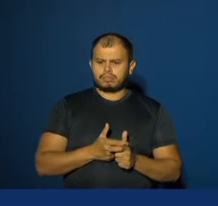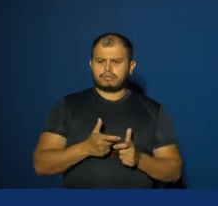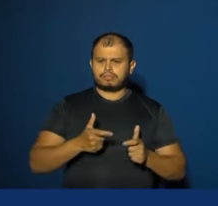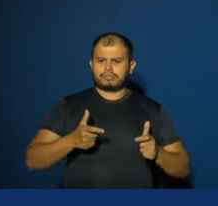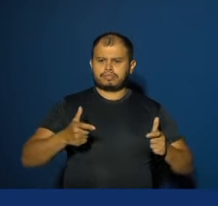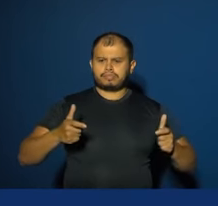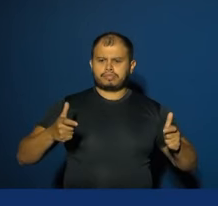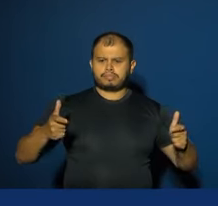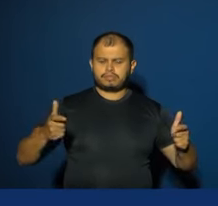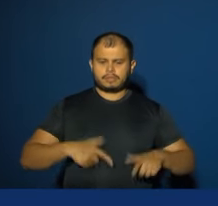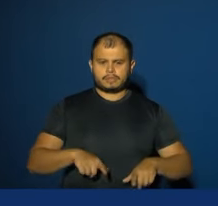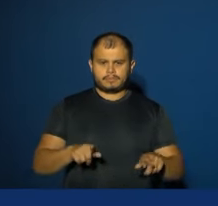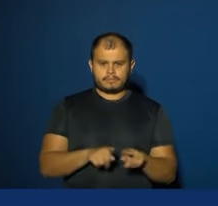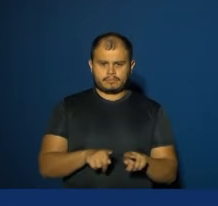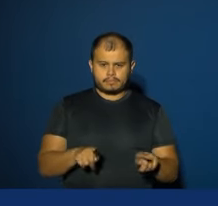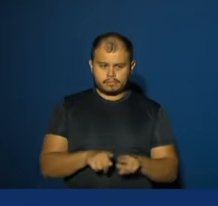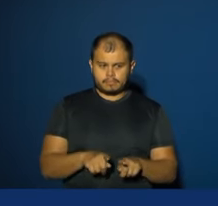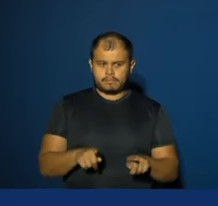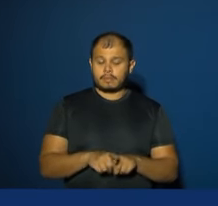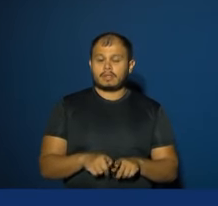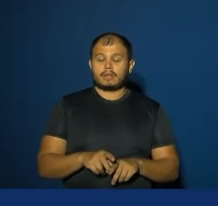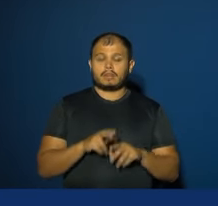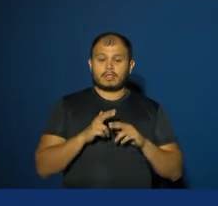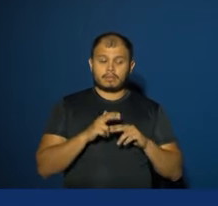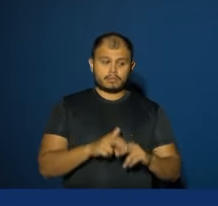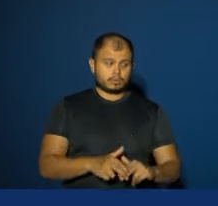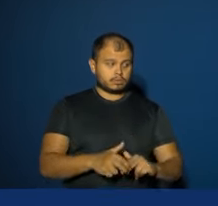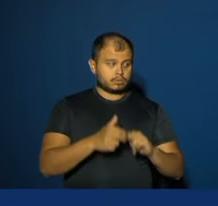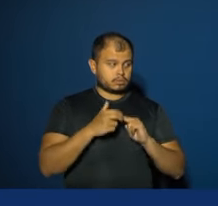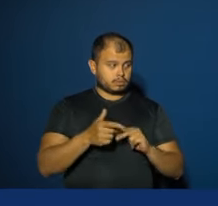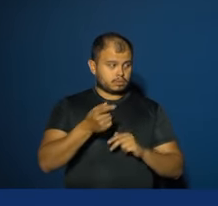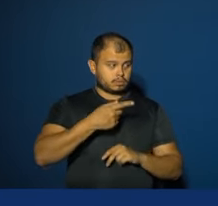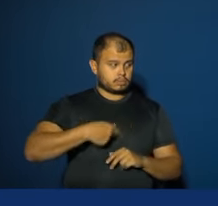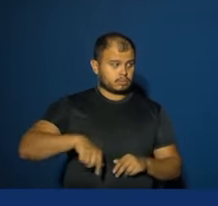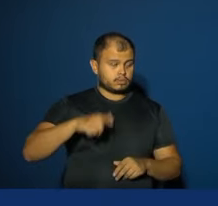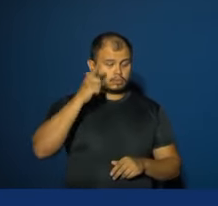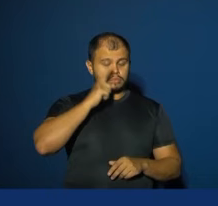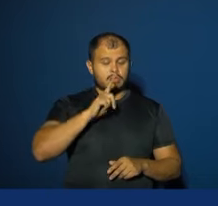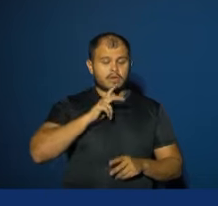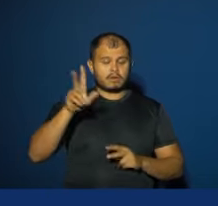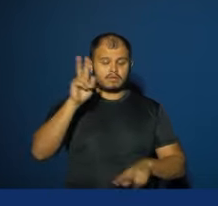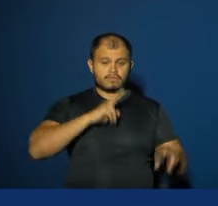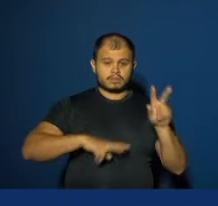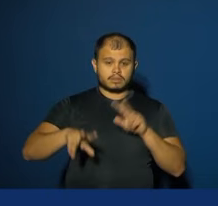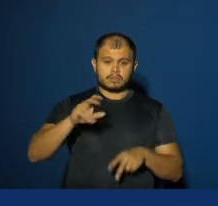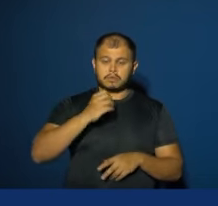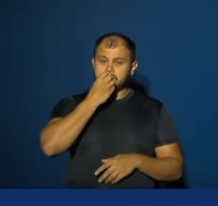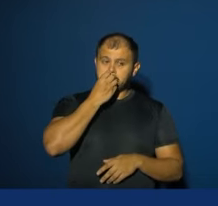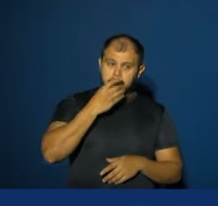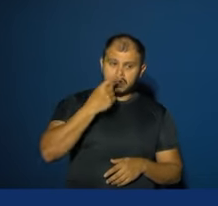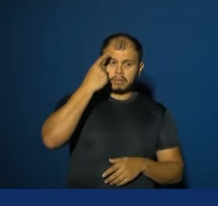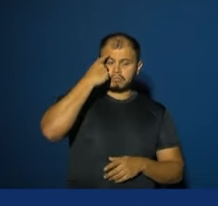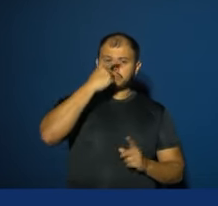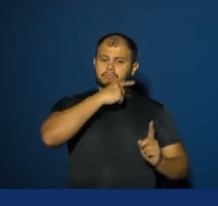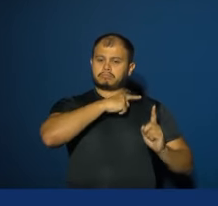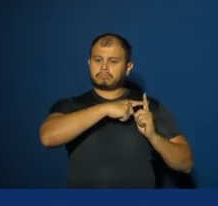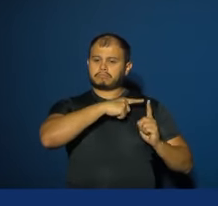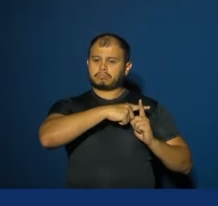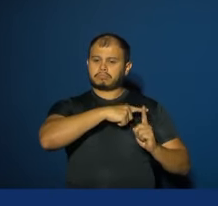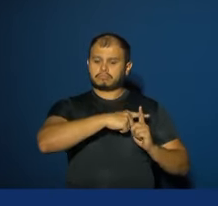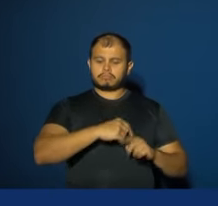orgânico e com h e com uma enfim com uma visão otimista eu tenho tenho dito isso publicamente